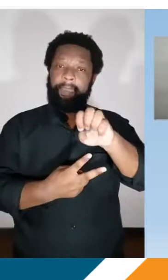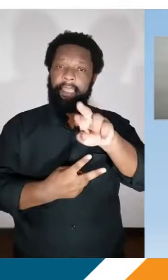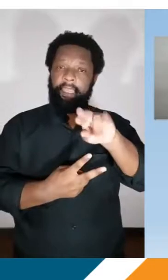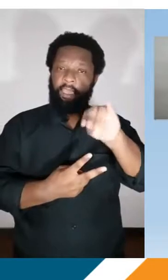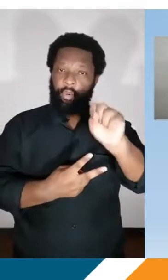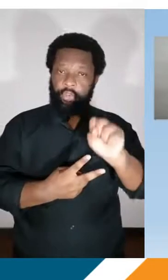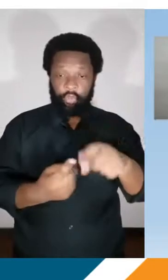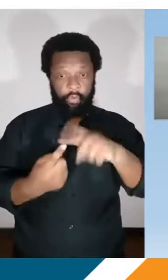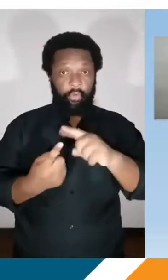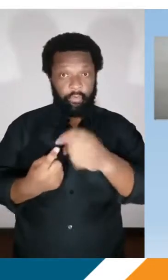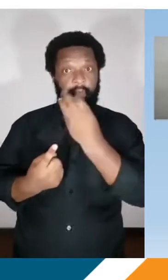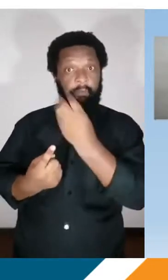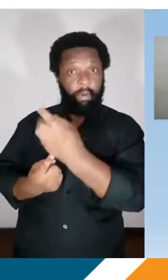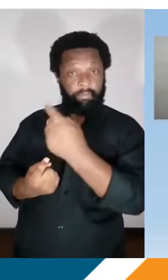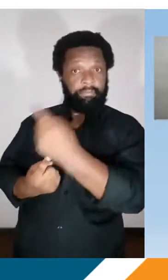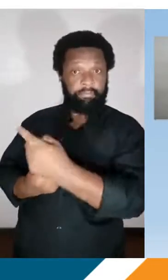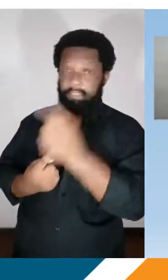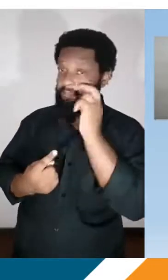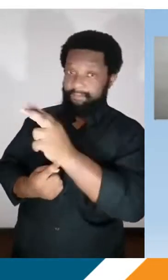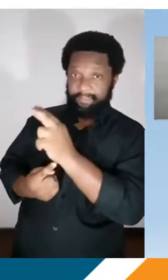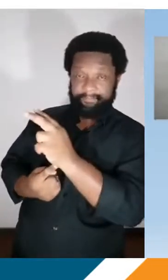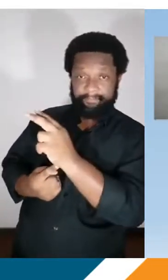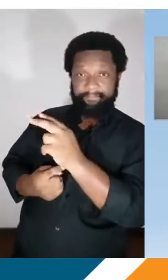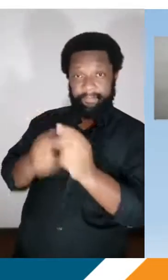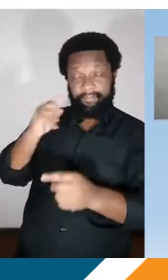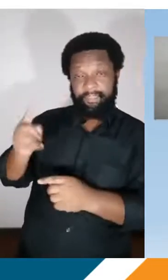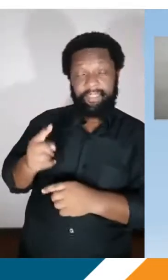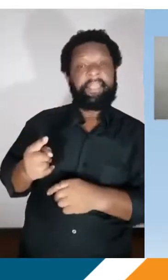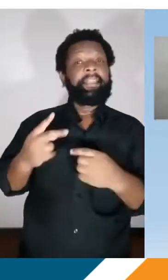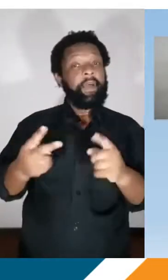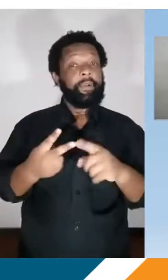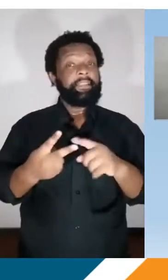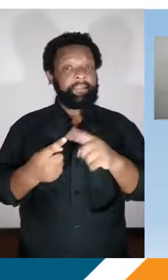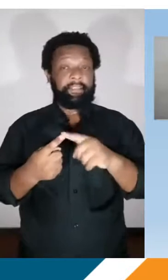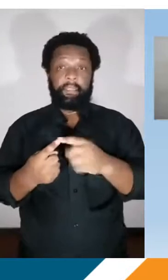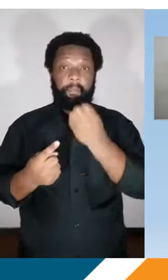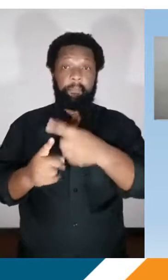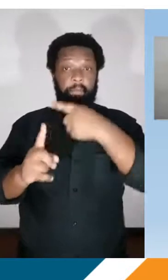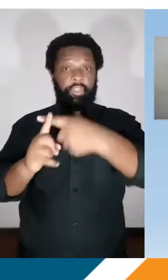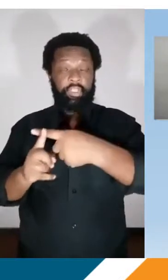benéfico, que é o destrógeno, tá? Que é esse positivo que vocês estão vendo aí da esquerda. Então esse